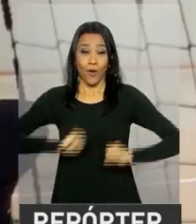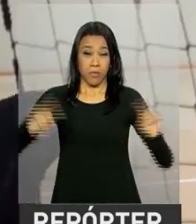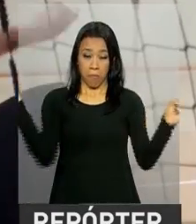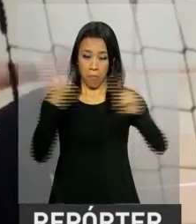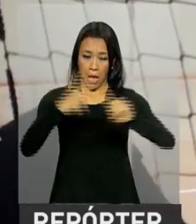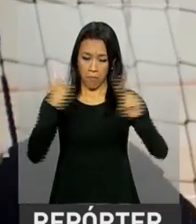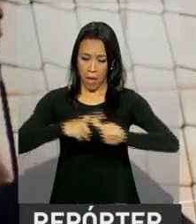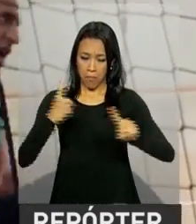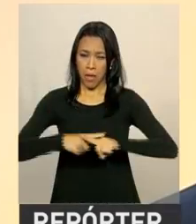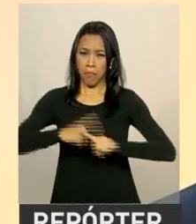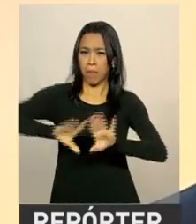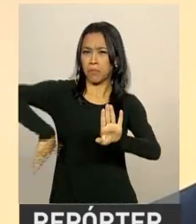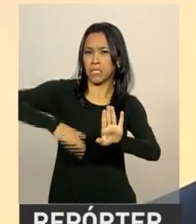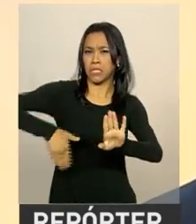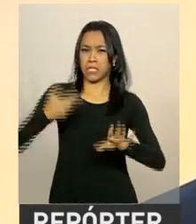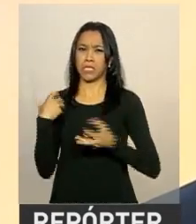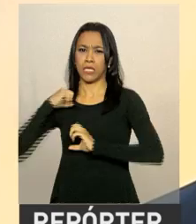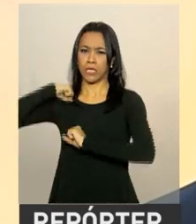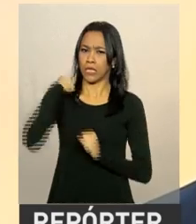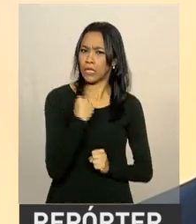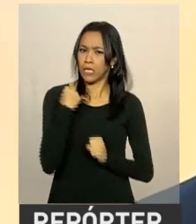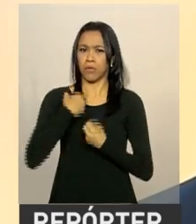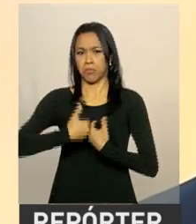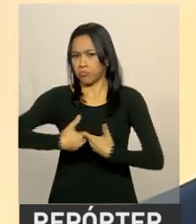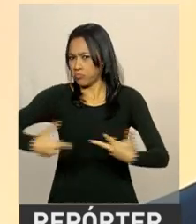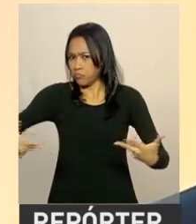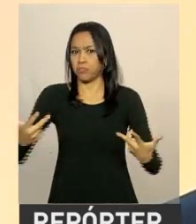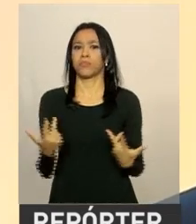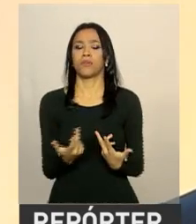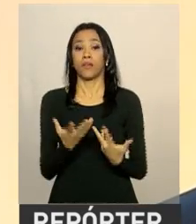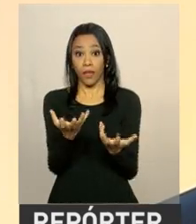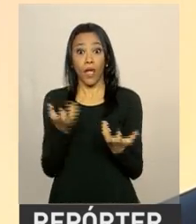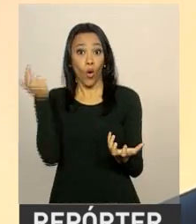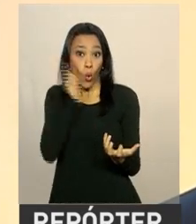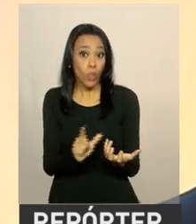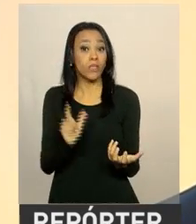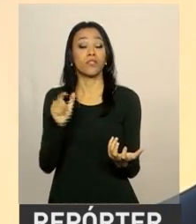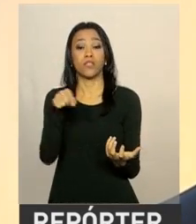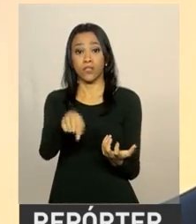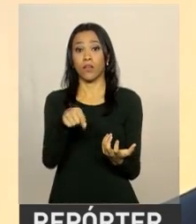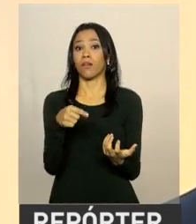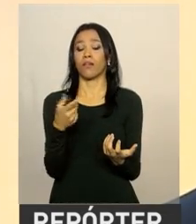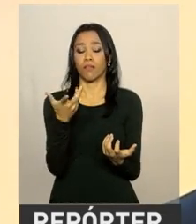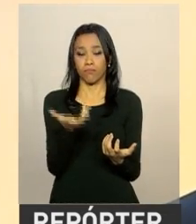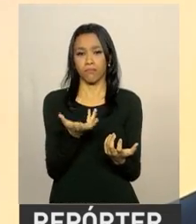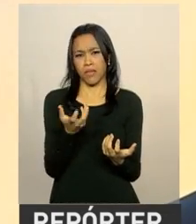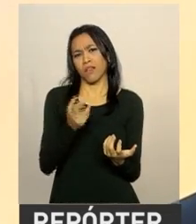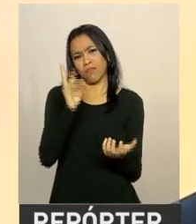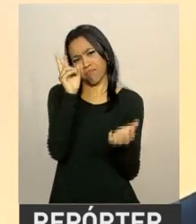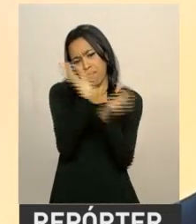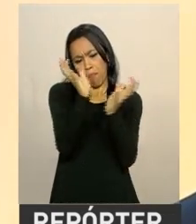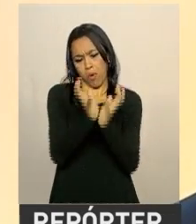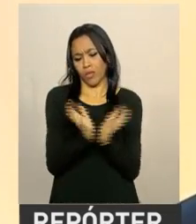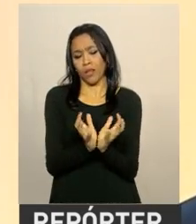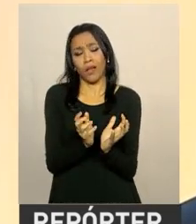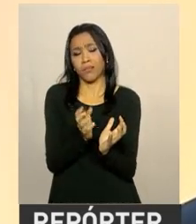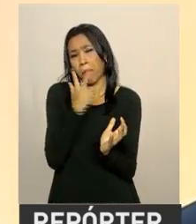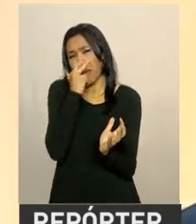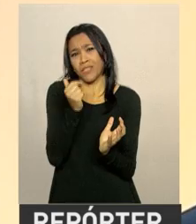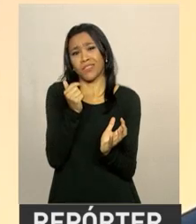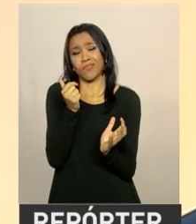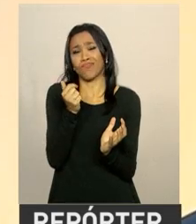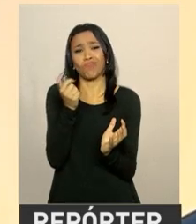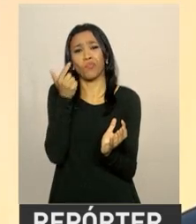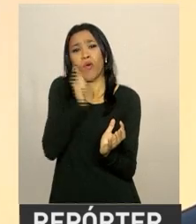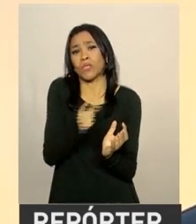quadra, tatame, piscina. Todo mundo querendo mostrar serviço, conquistar esse quinto lugar, isso é muito bacana. Mesmo modalidades que às vezes não tem uma expectativa tão